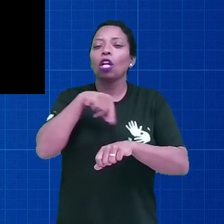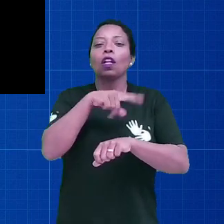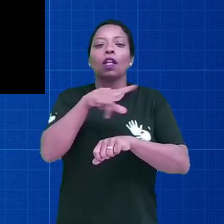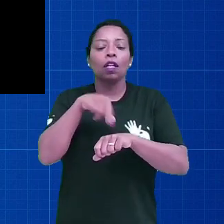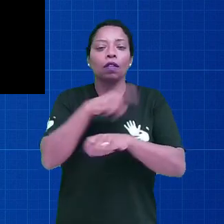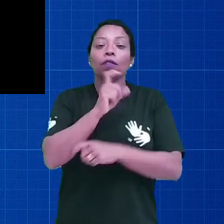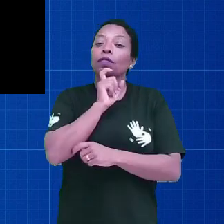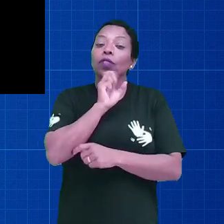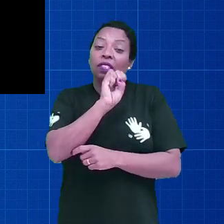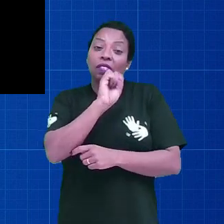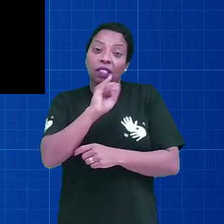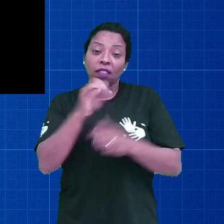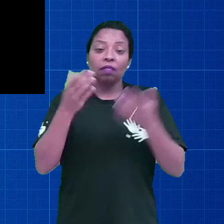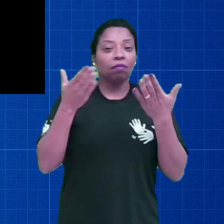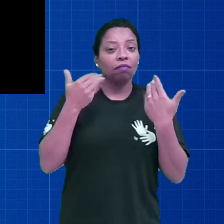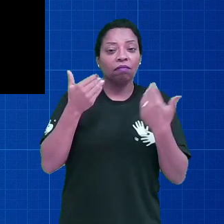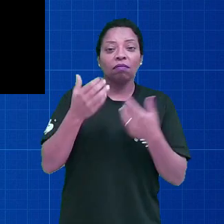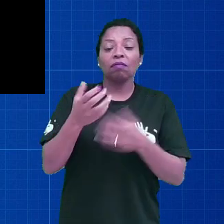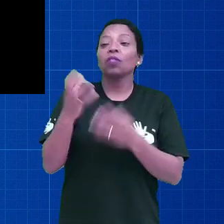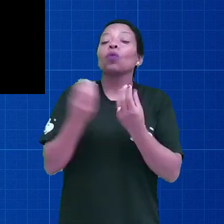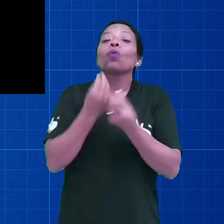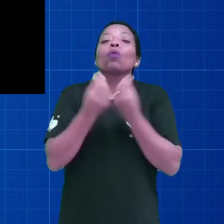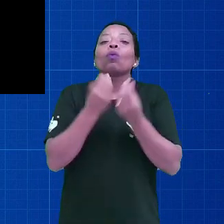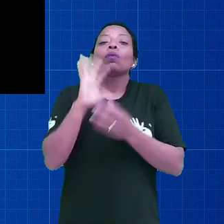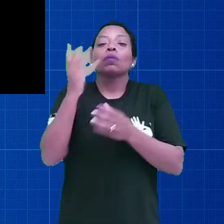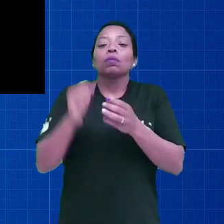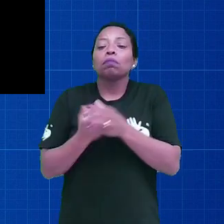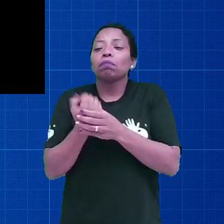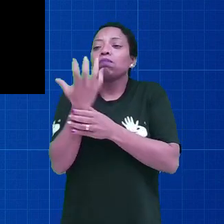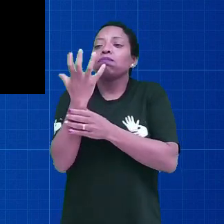essa temperatura baixa, o que acontece? A maçã ela